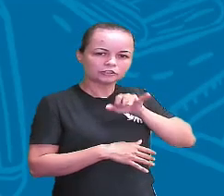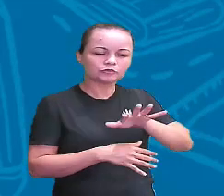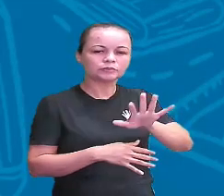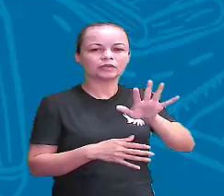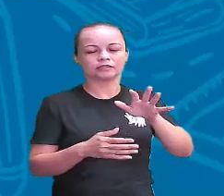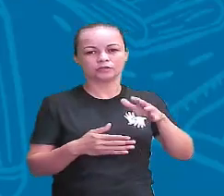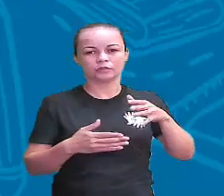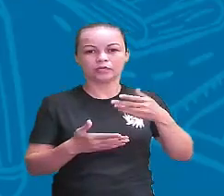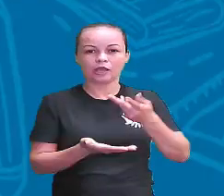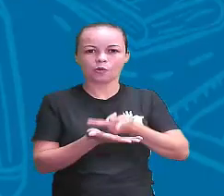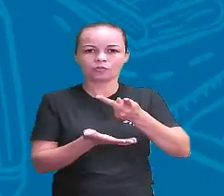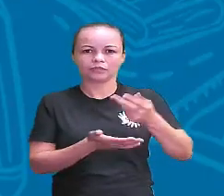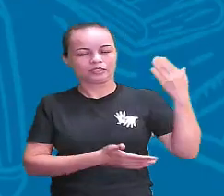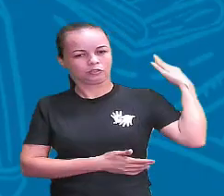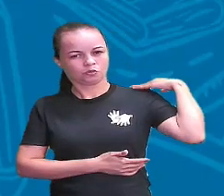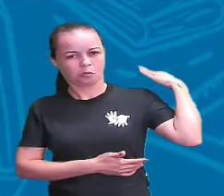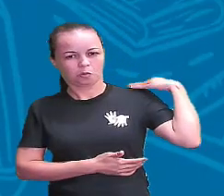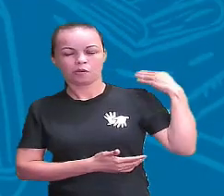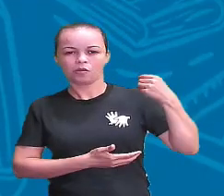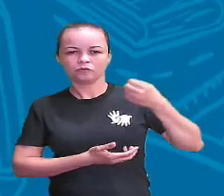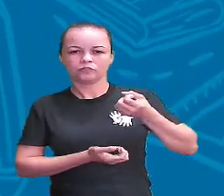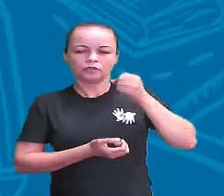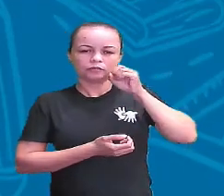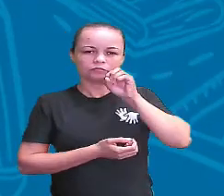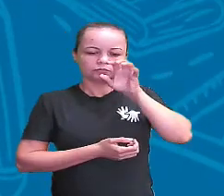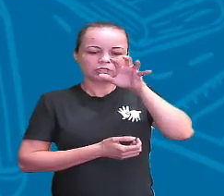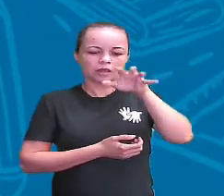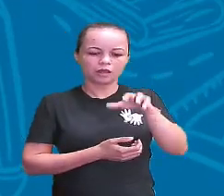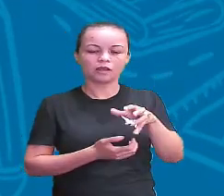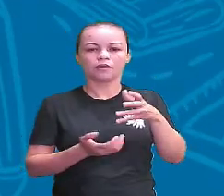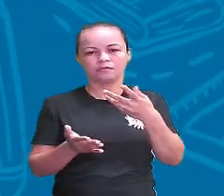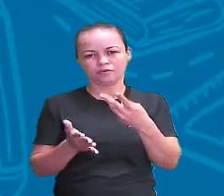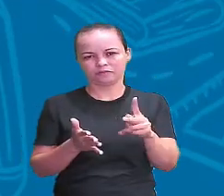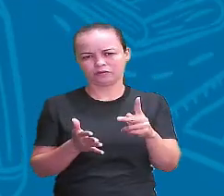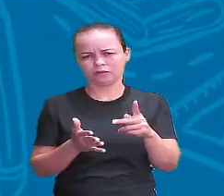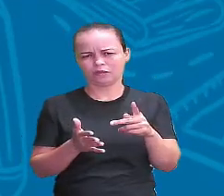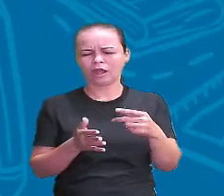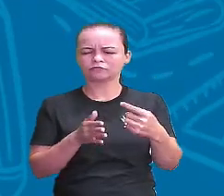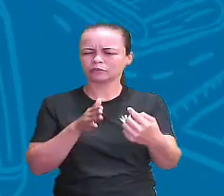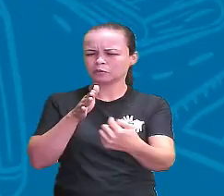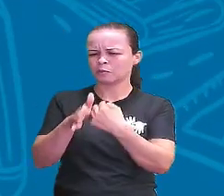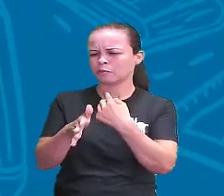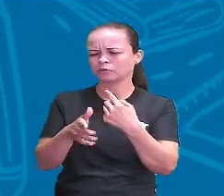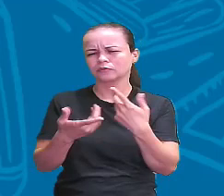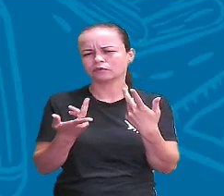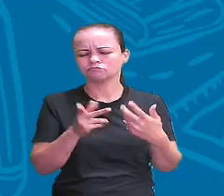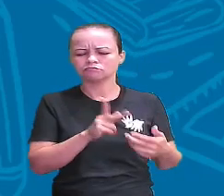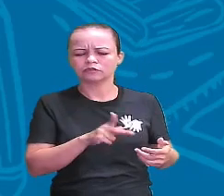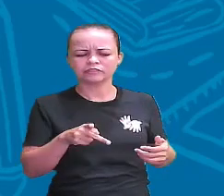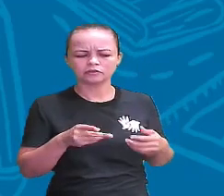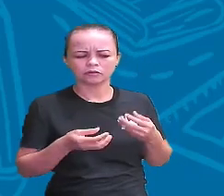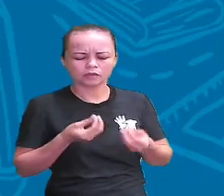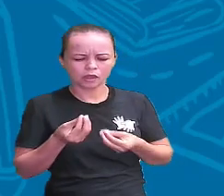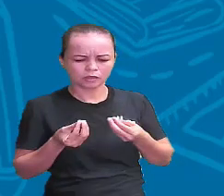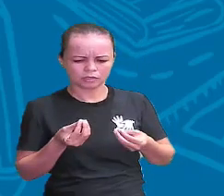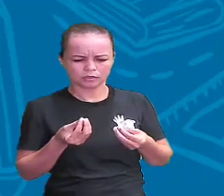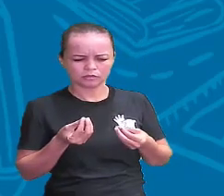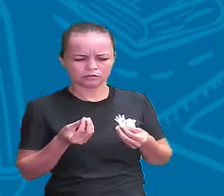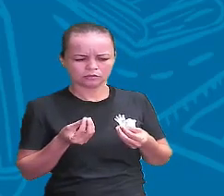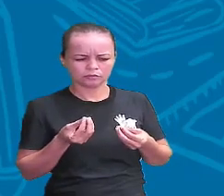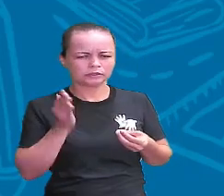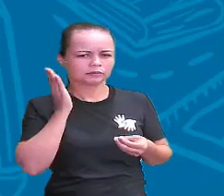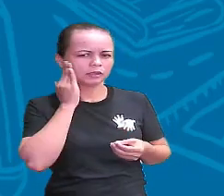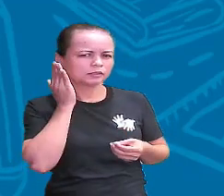nos pulmões, vão ser jogados para fora. Então você pode até perguntar assim para mim, peraí, Aprígio, então quer dizer que pelo que eu estou